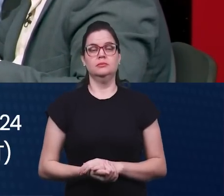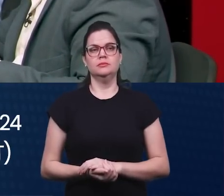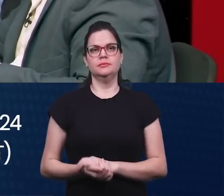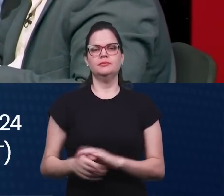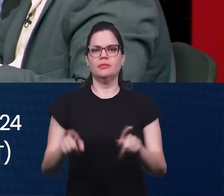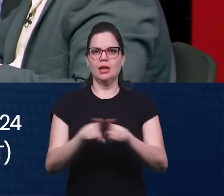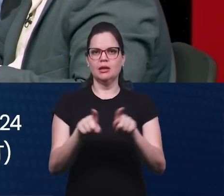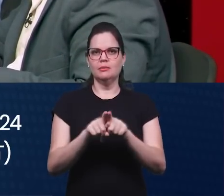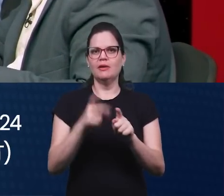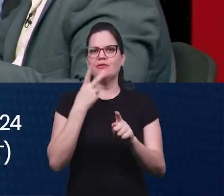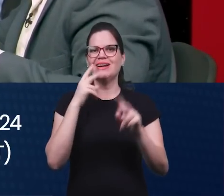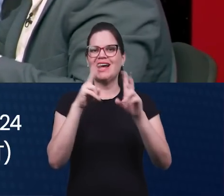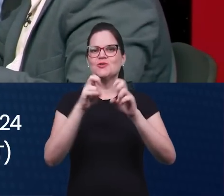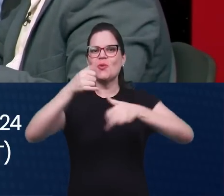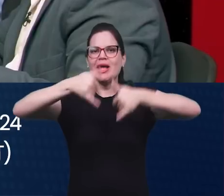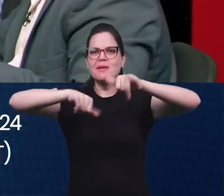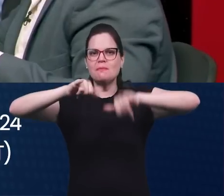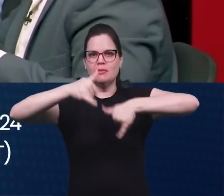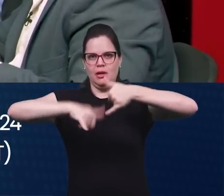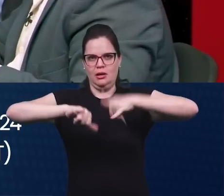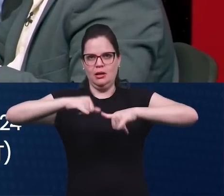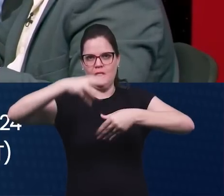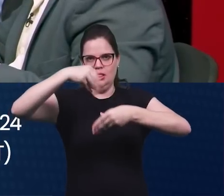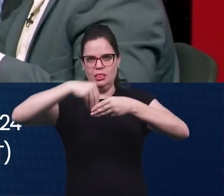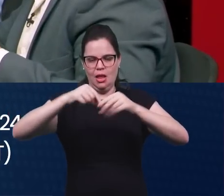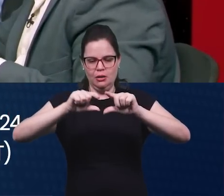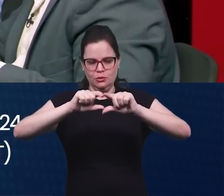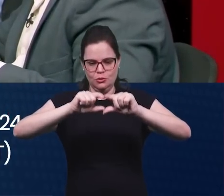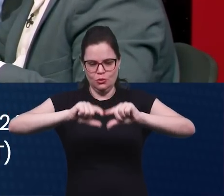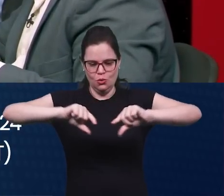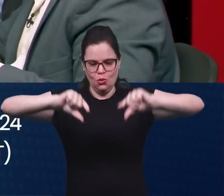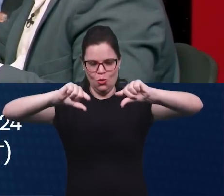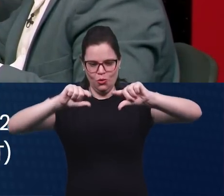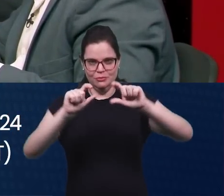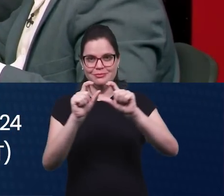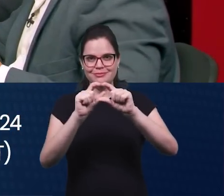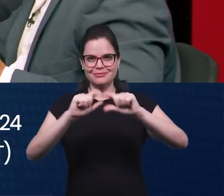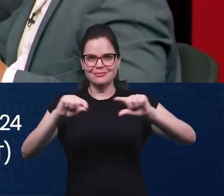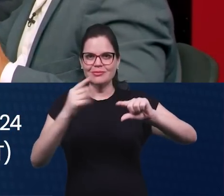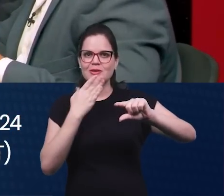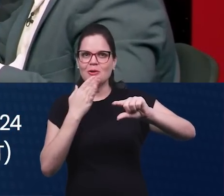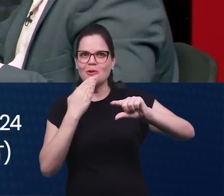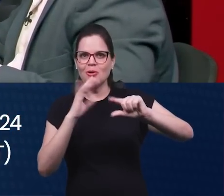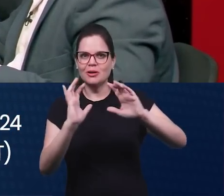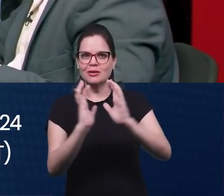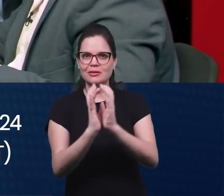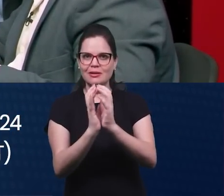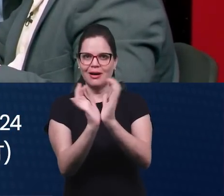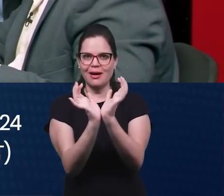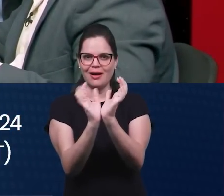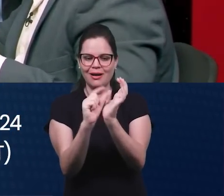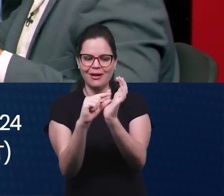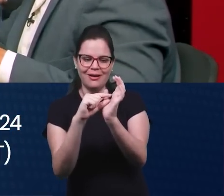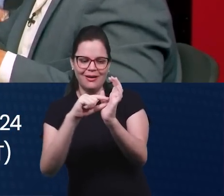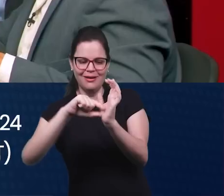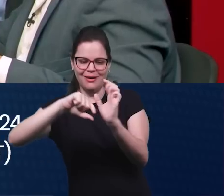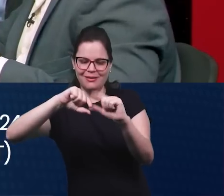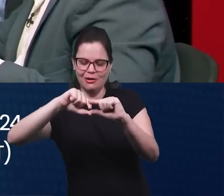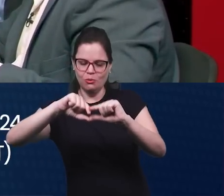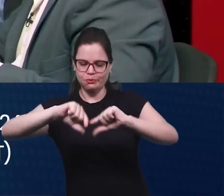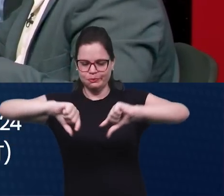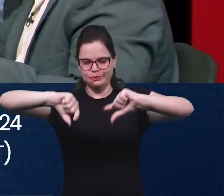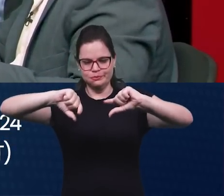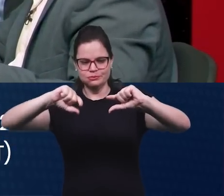da minha área, quando esse córtex auditivo ele faz a recepção